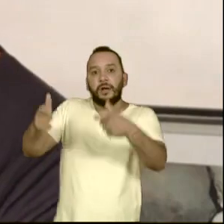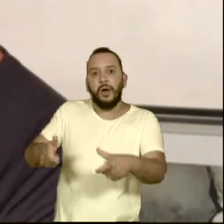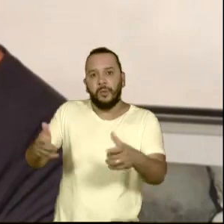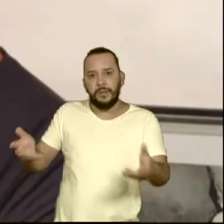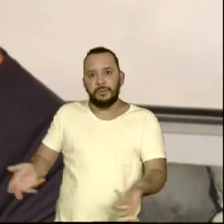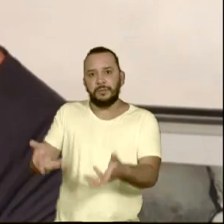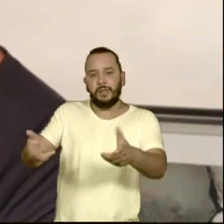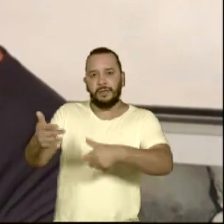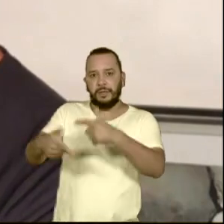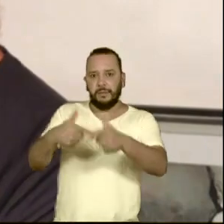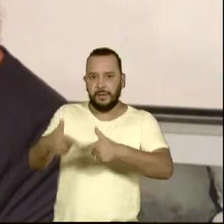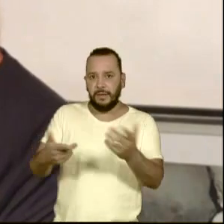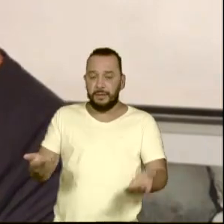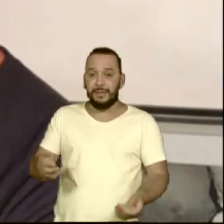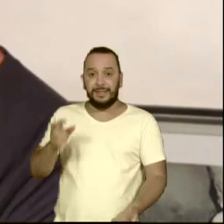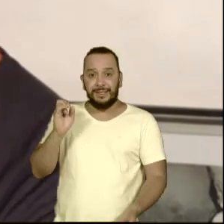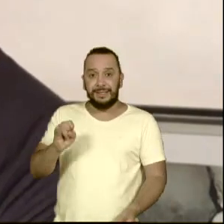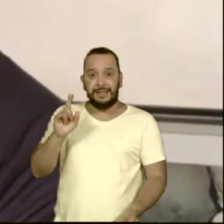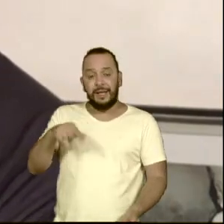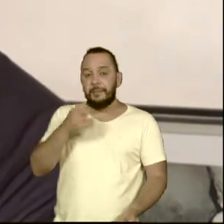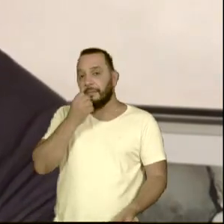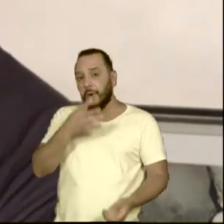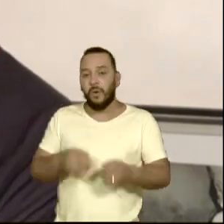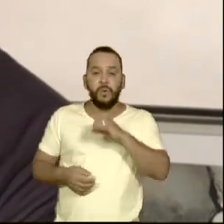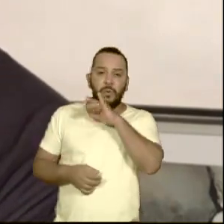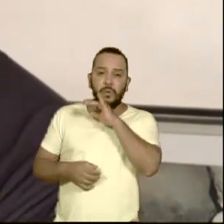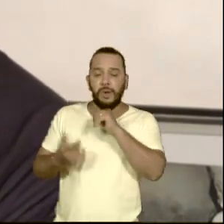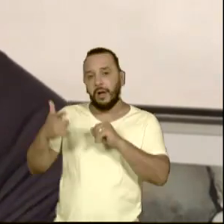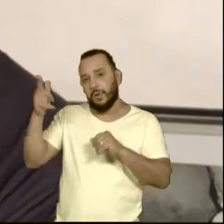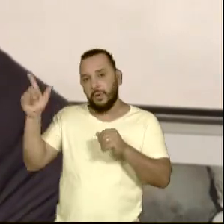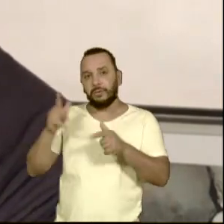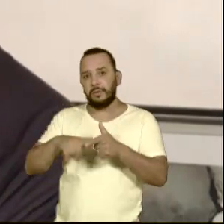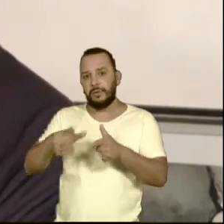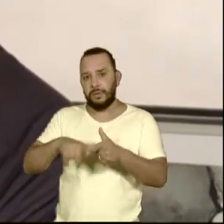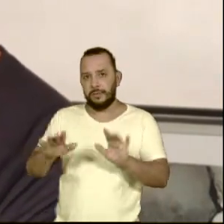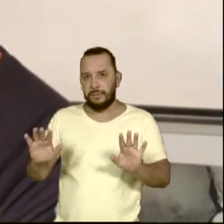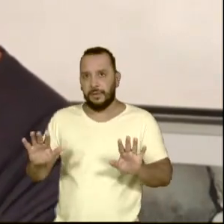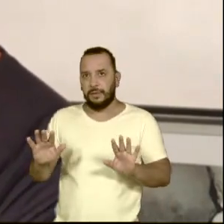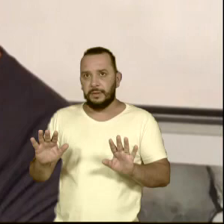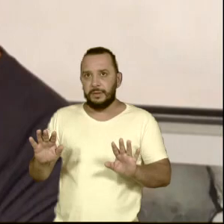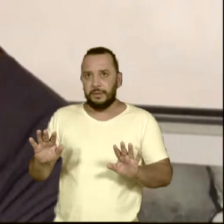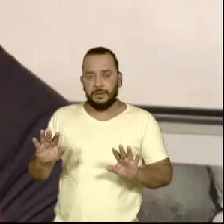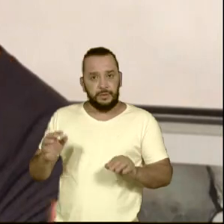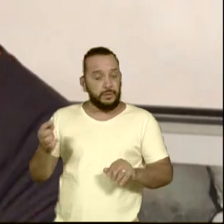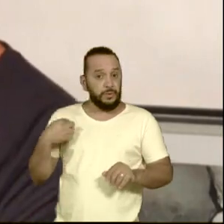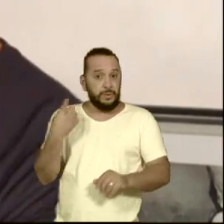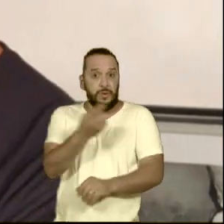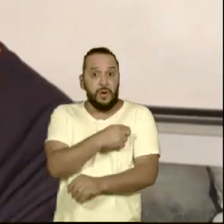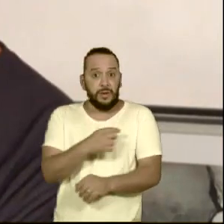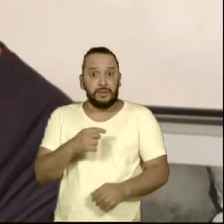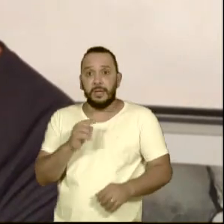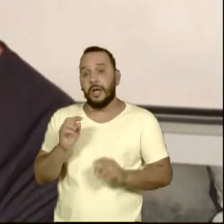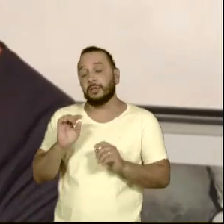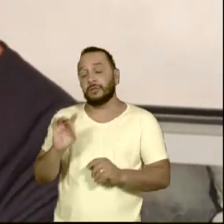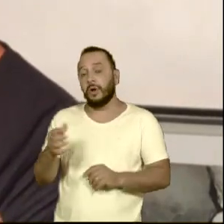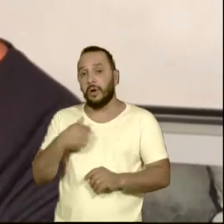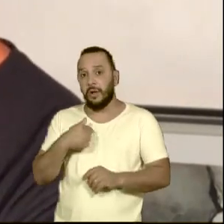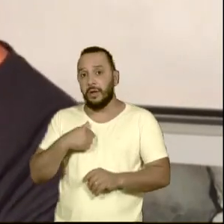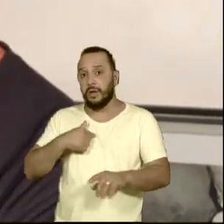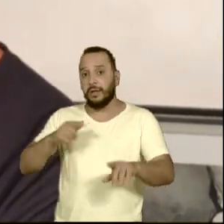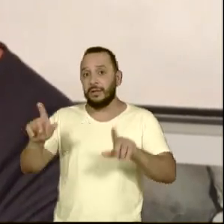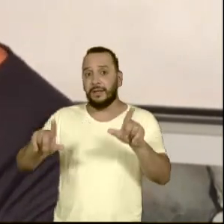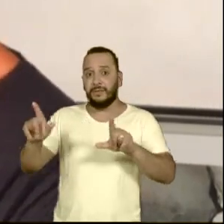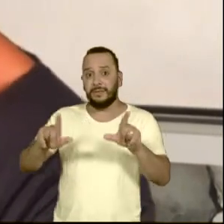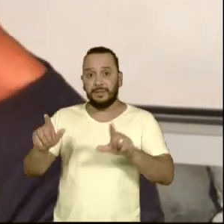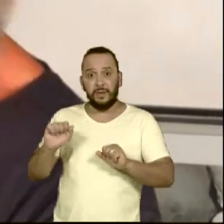você vai fazer programa bom ou ruim, isso é outro problema. Isso é consequência. A gente só vai poder avaliar se é bom ou ruim se você tiver programa para avaliar. A partir do momento